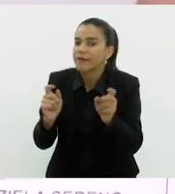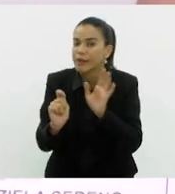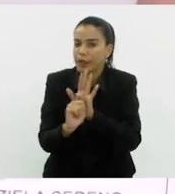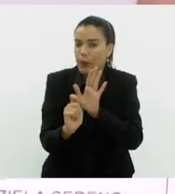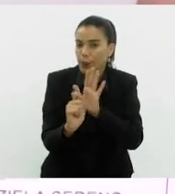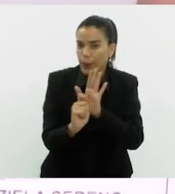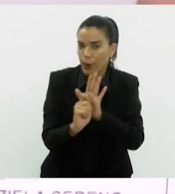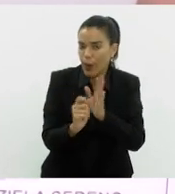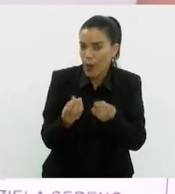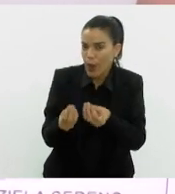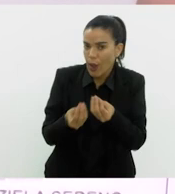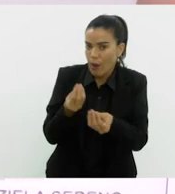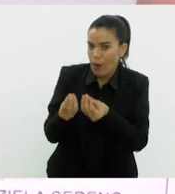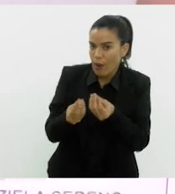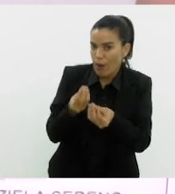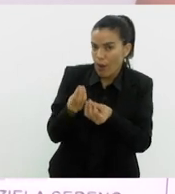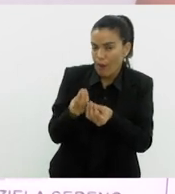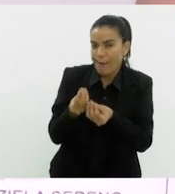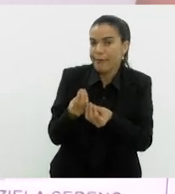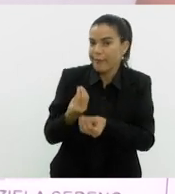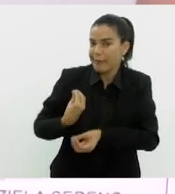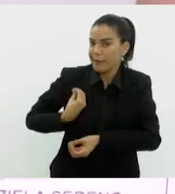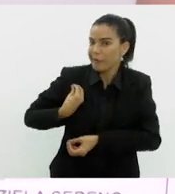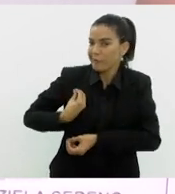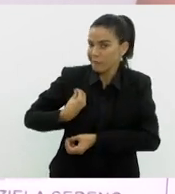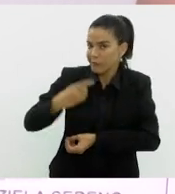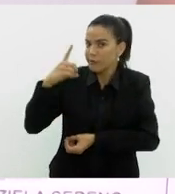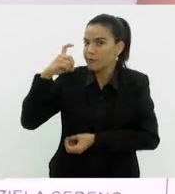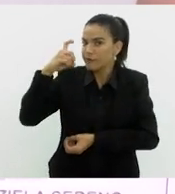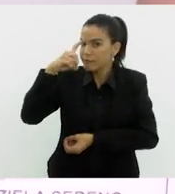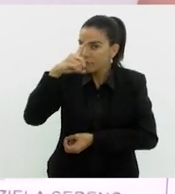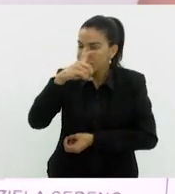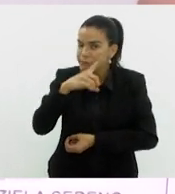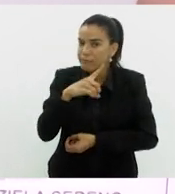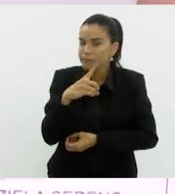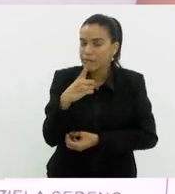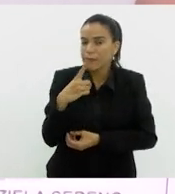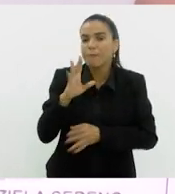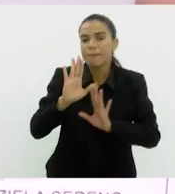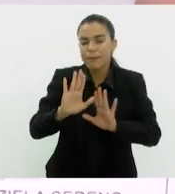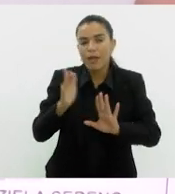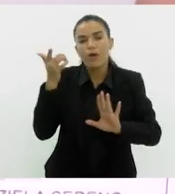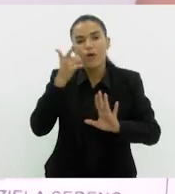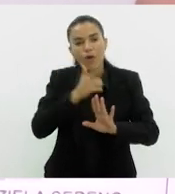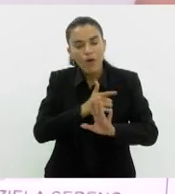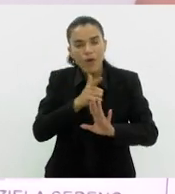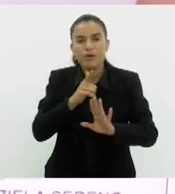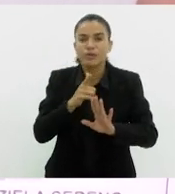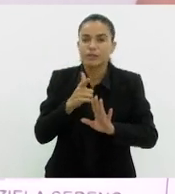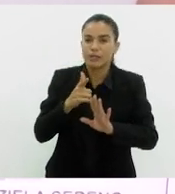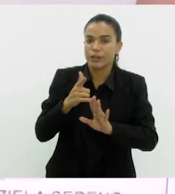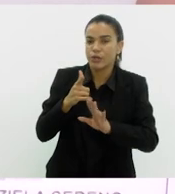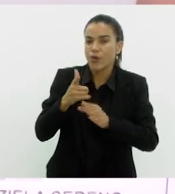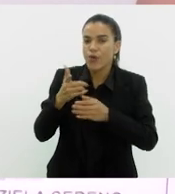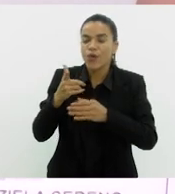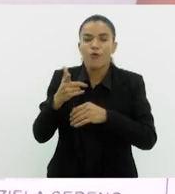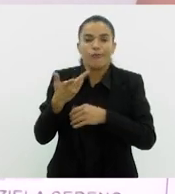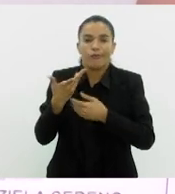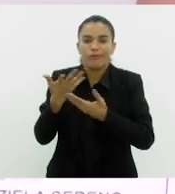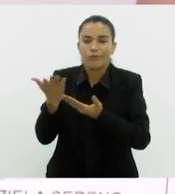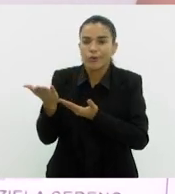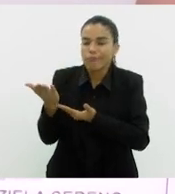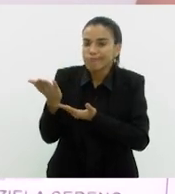assim, é uma realidade muito difícil, mas a gente conseguiu acionar a Defensoria Pública e o